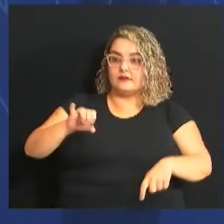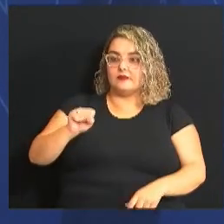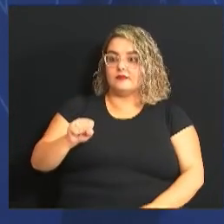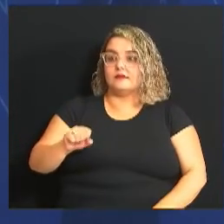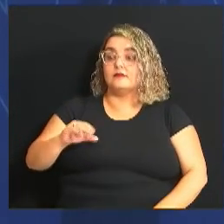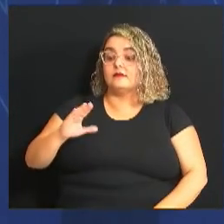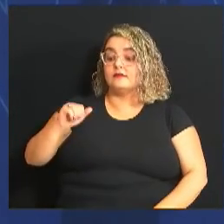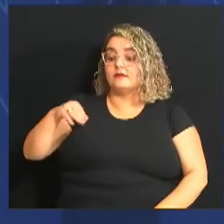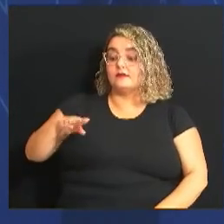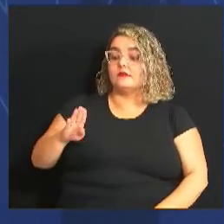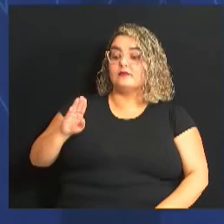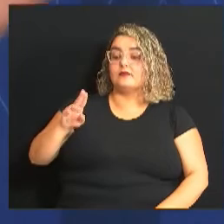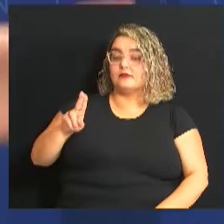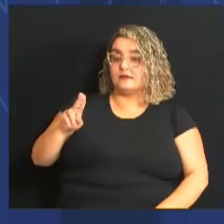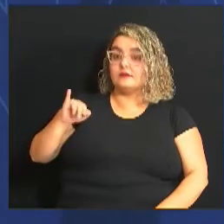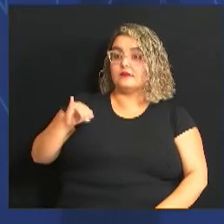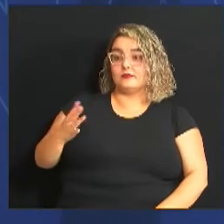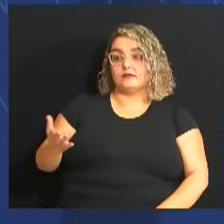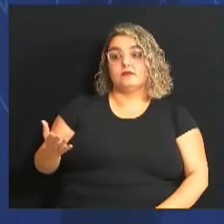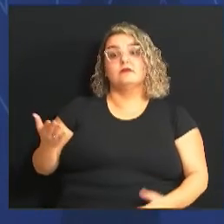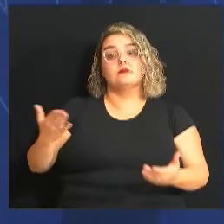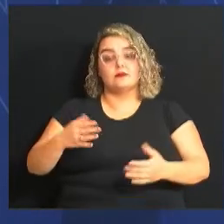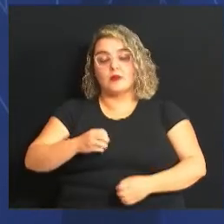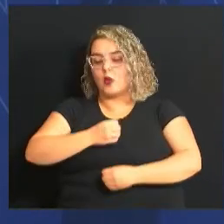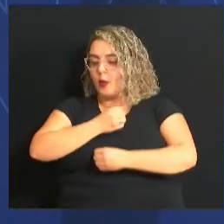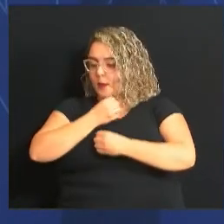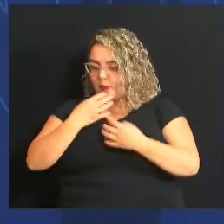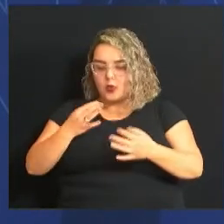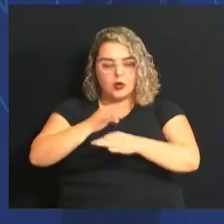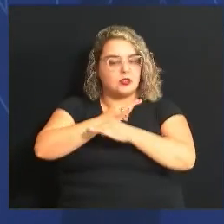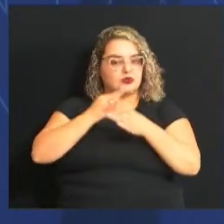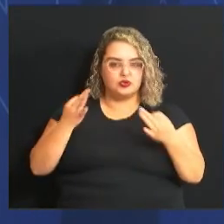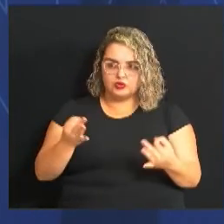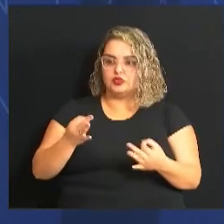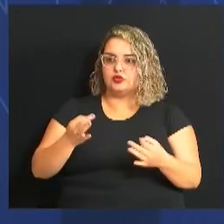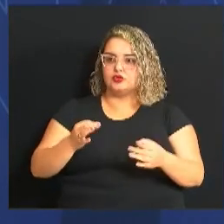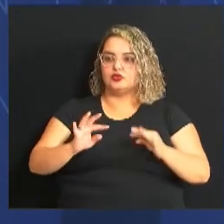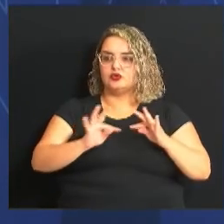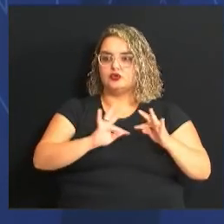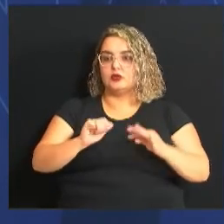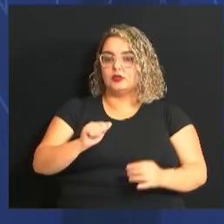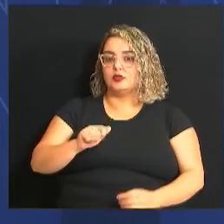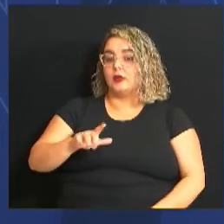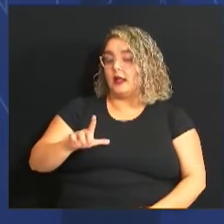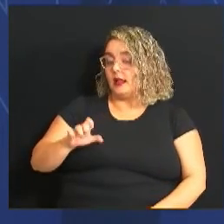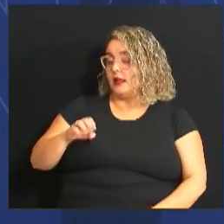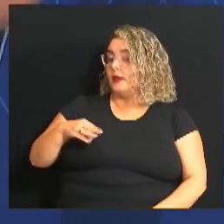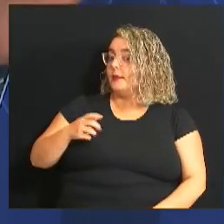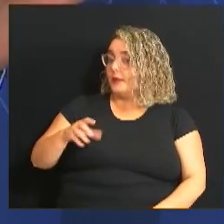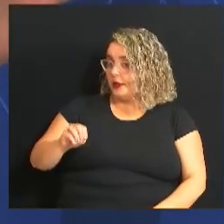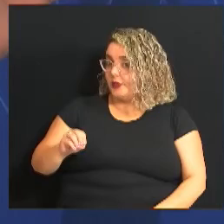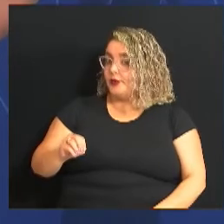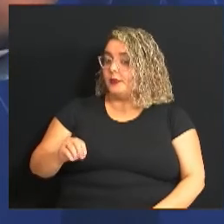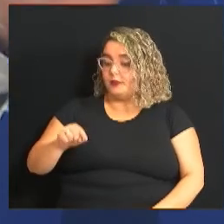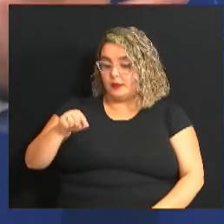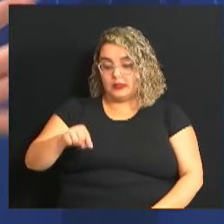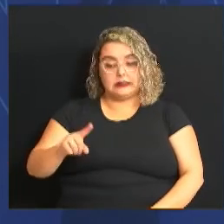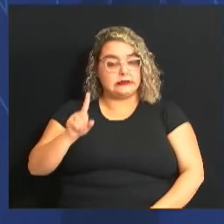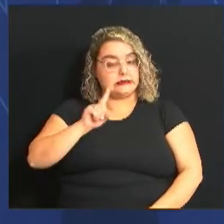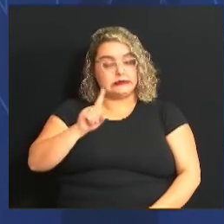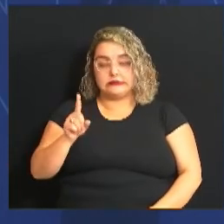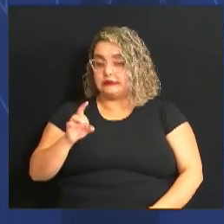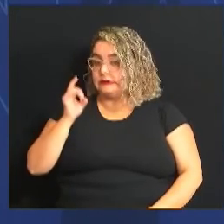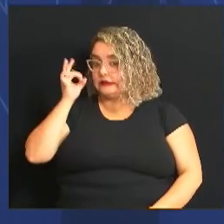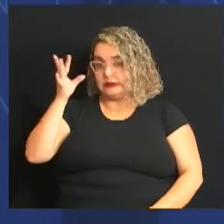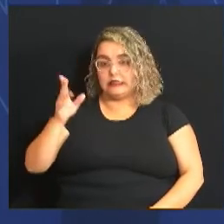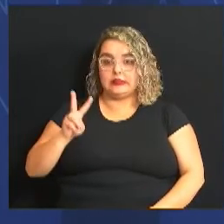Cambuí. Então, desde já, boa sorte às comandadas do técnico alemão, porque essa partida não vai ser fácil, o